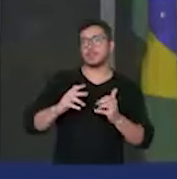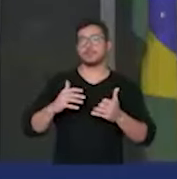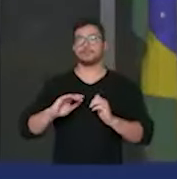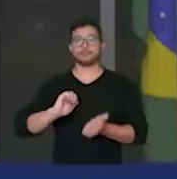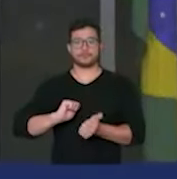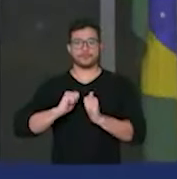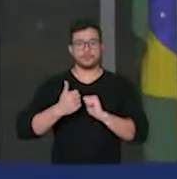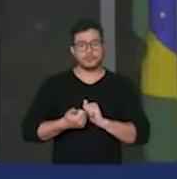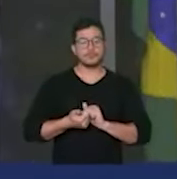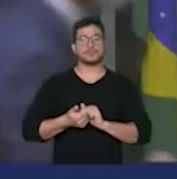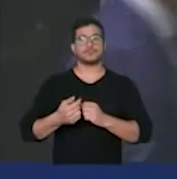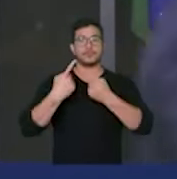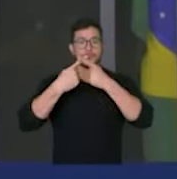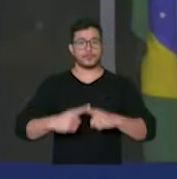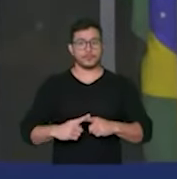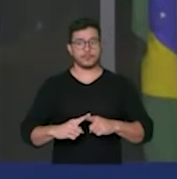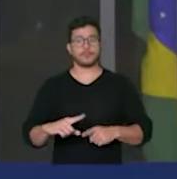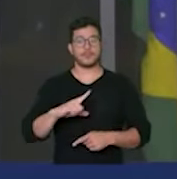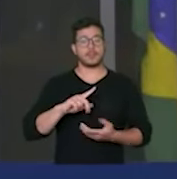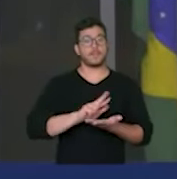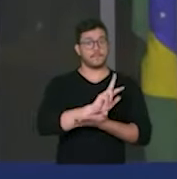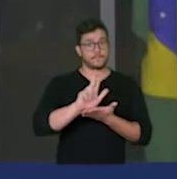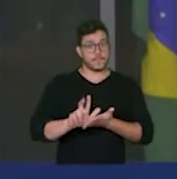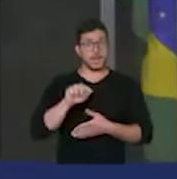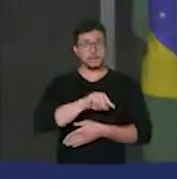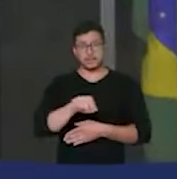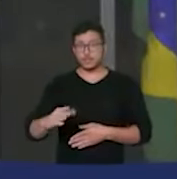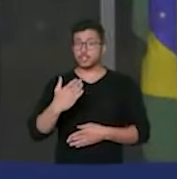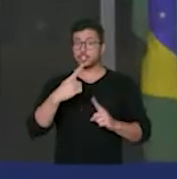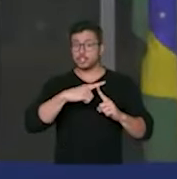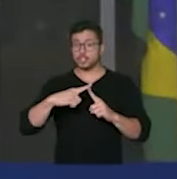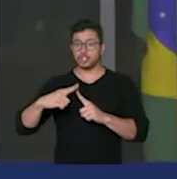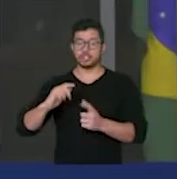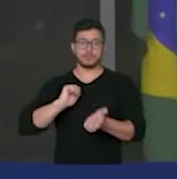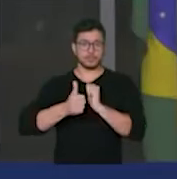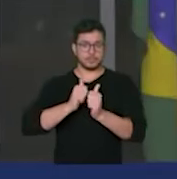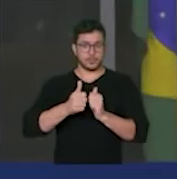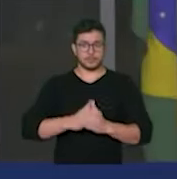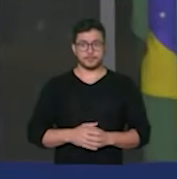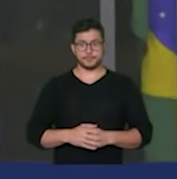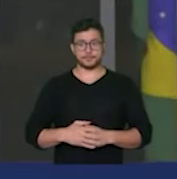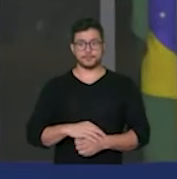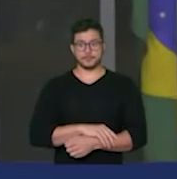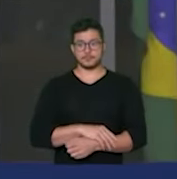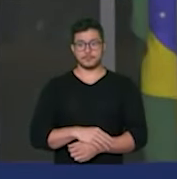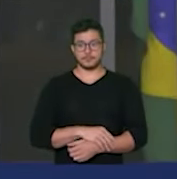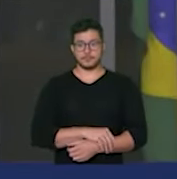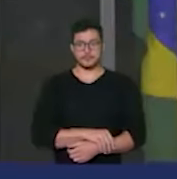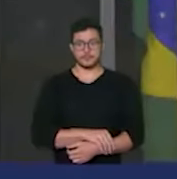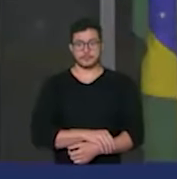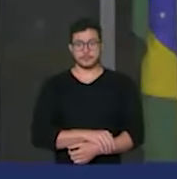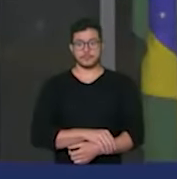Comitê Brasileiro de Clubes, que hoje faz aporte financeiro nos clubes, que os clubes ainda são as células formadoras